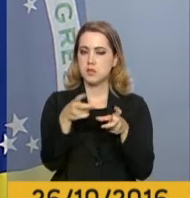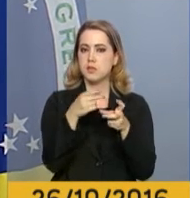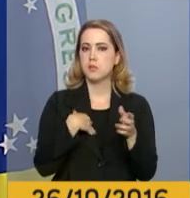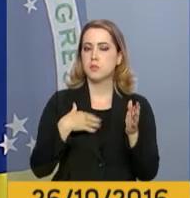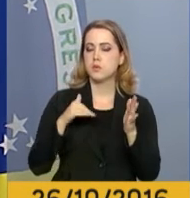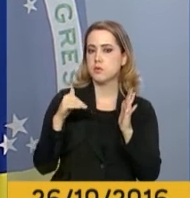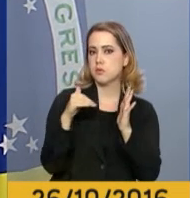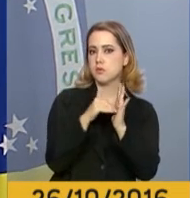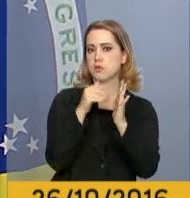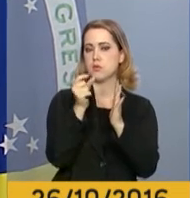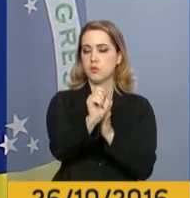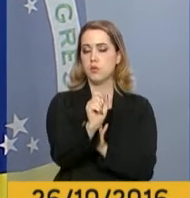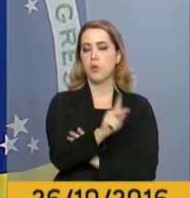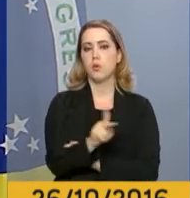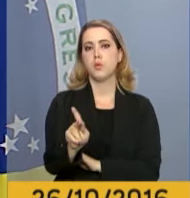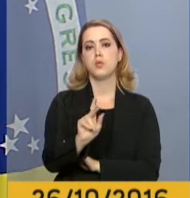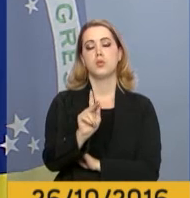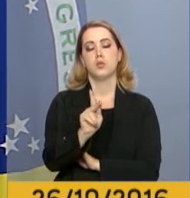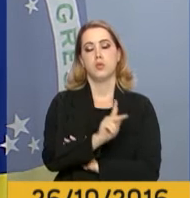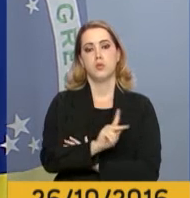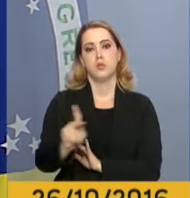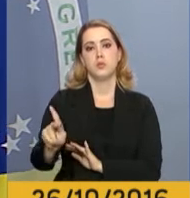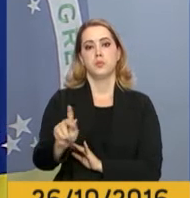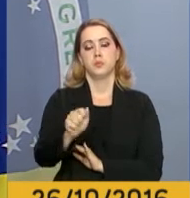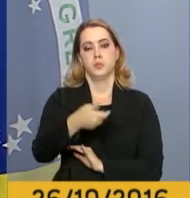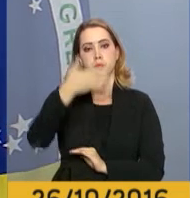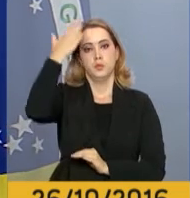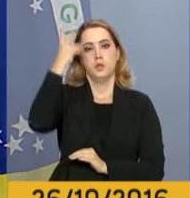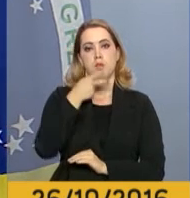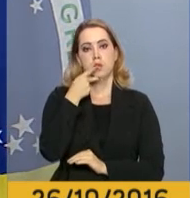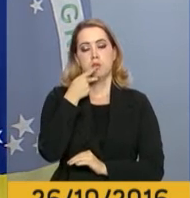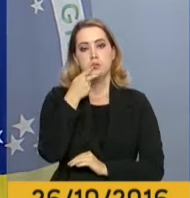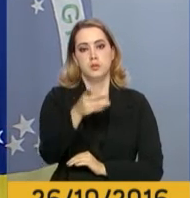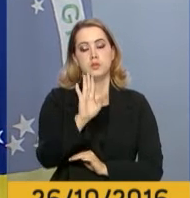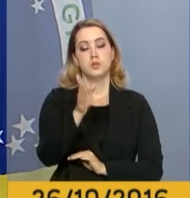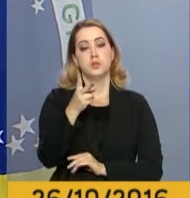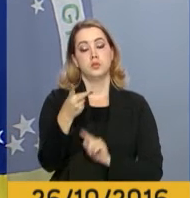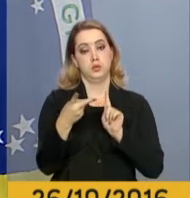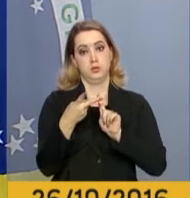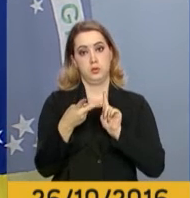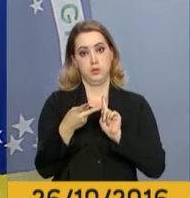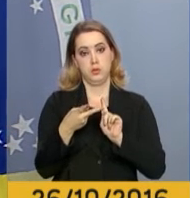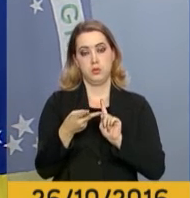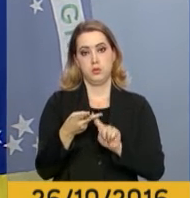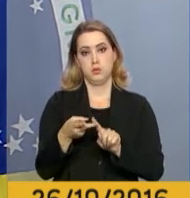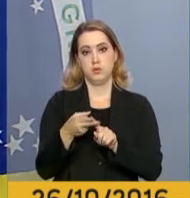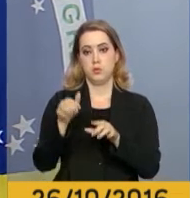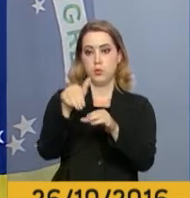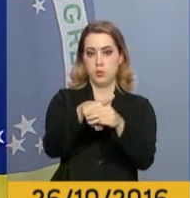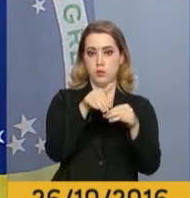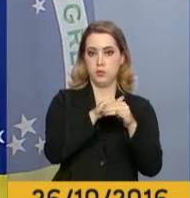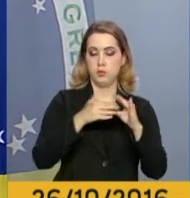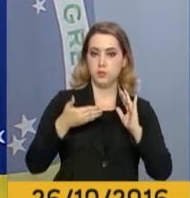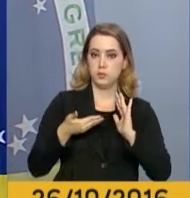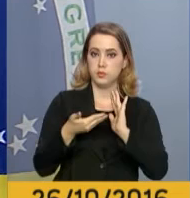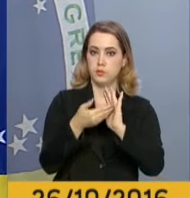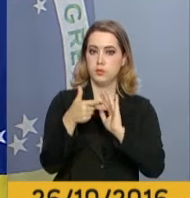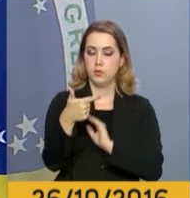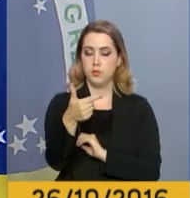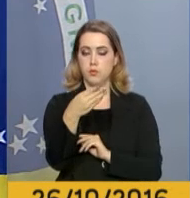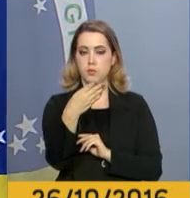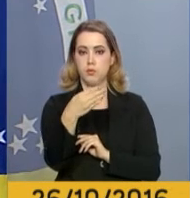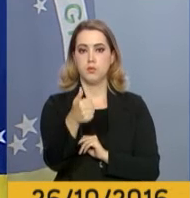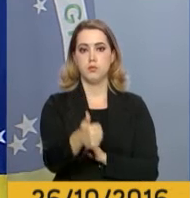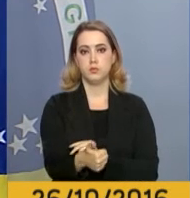o presidente Michel Temer ressaltou ontem, ao comentar a aprovação em segundo turno na Câmara dos Deputados da PEC